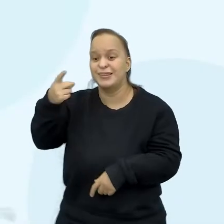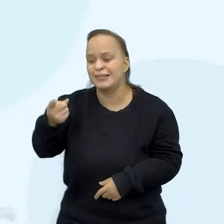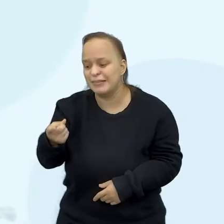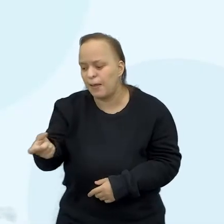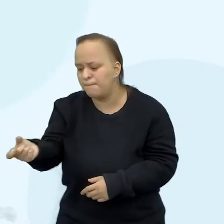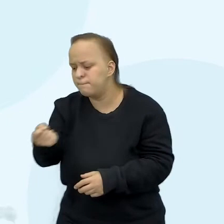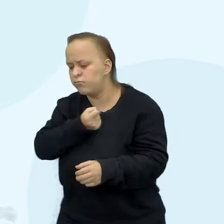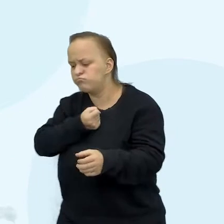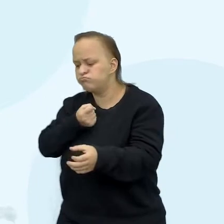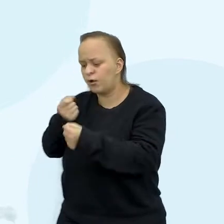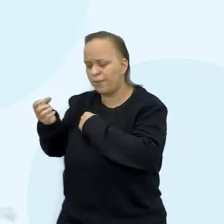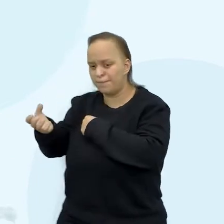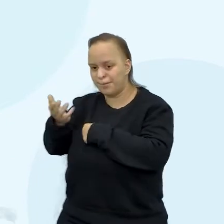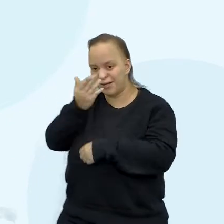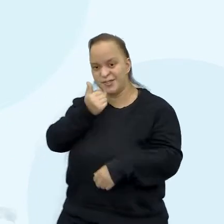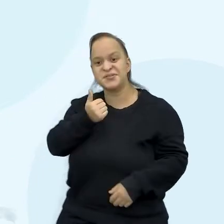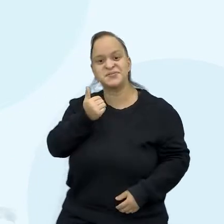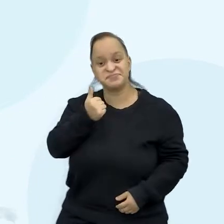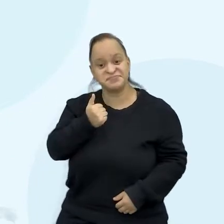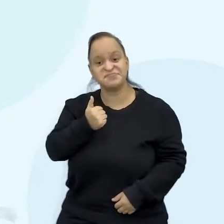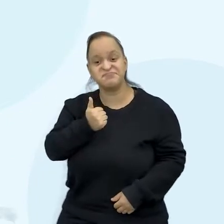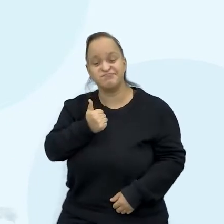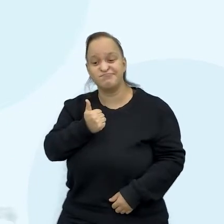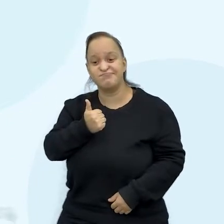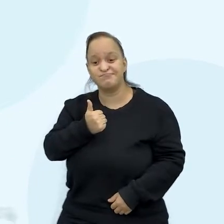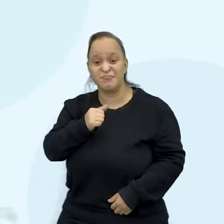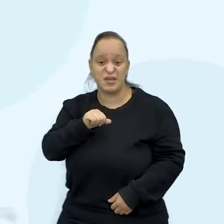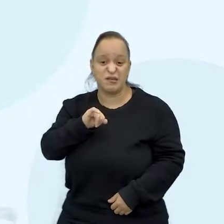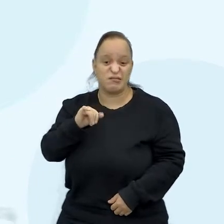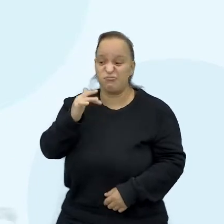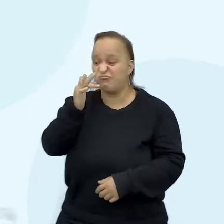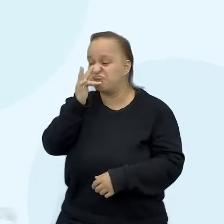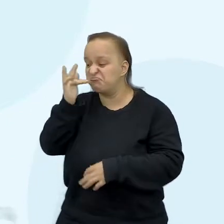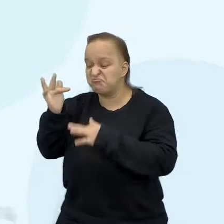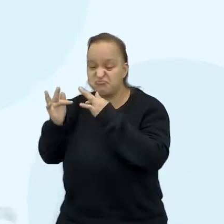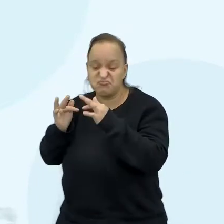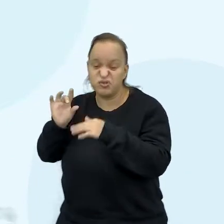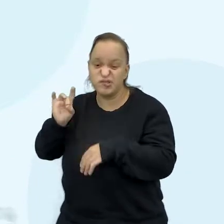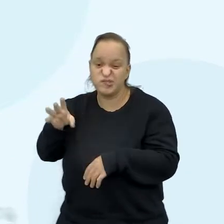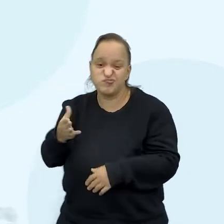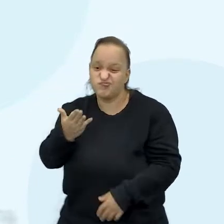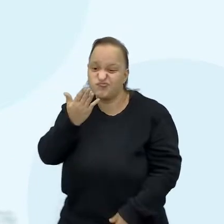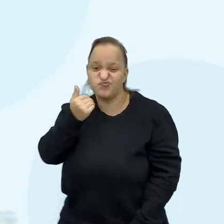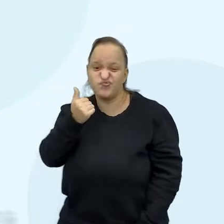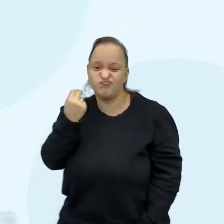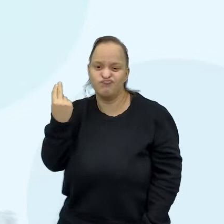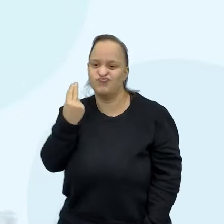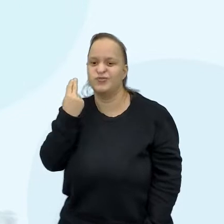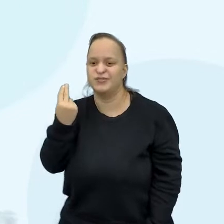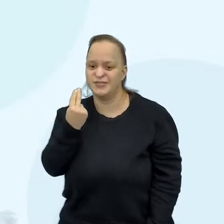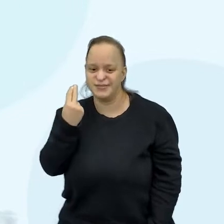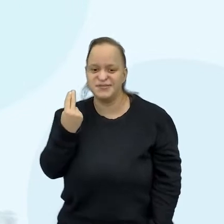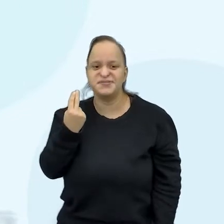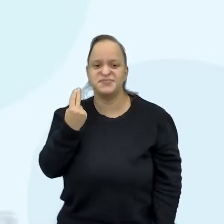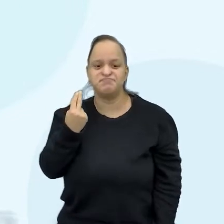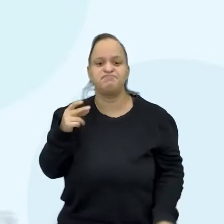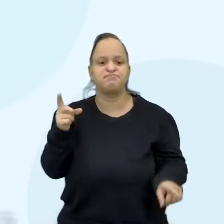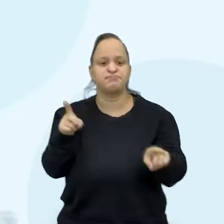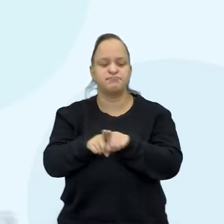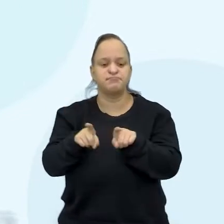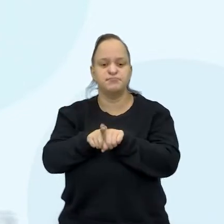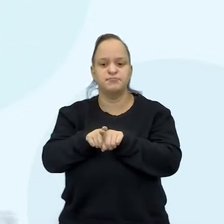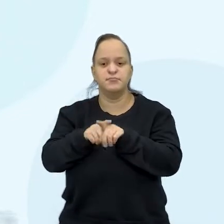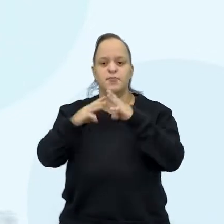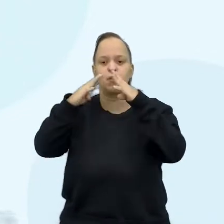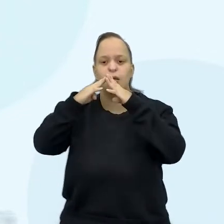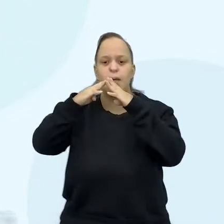também pretendo colocar placas fotovoltaicas para obtenção de energia, aquecedor solar,